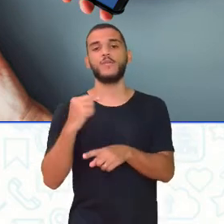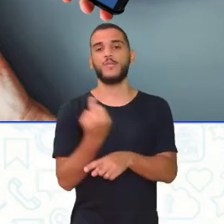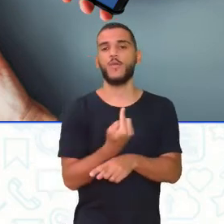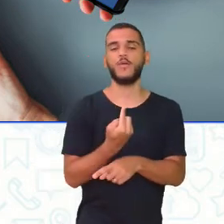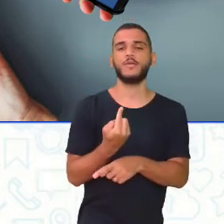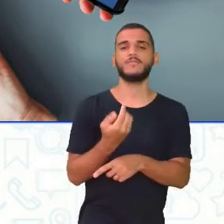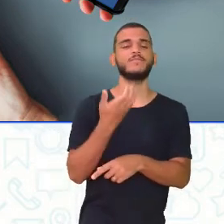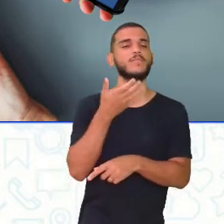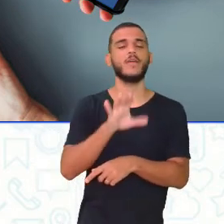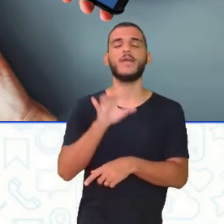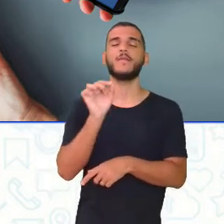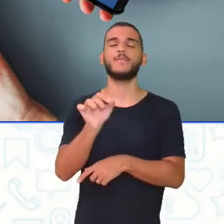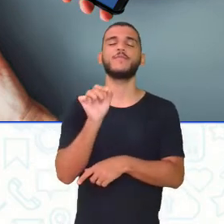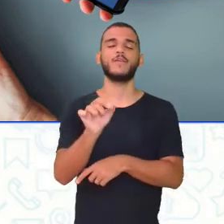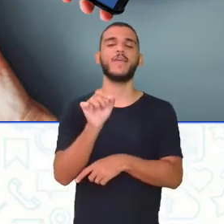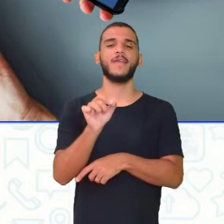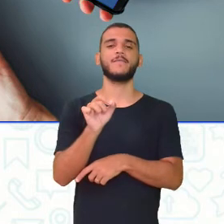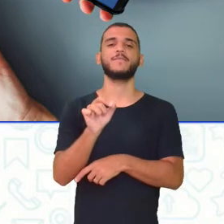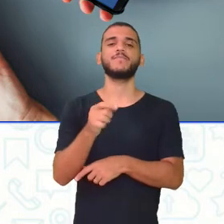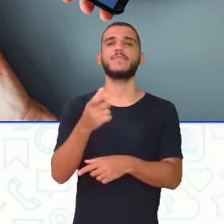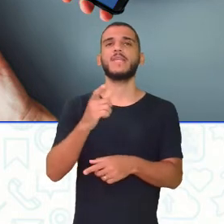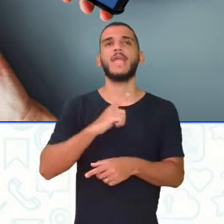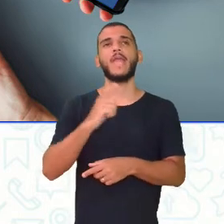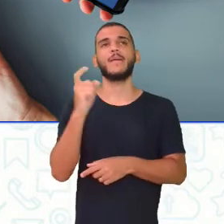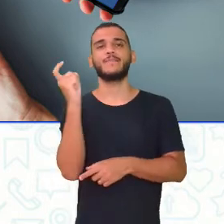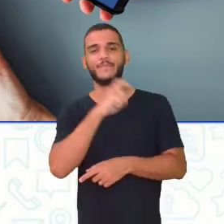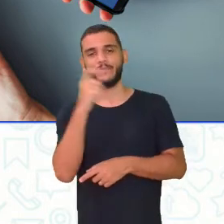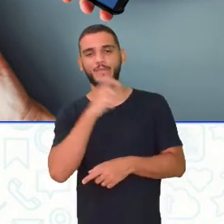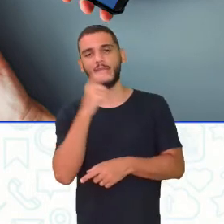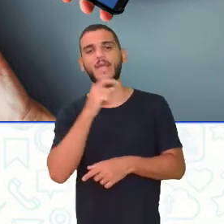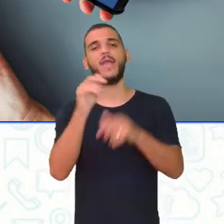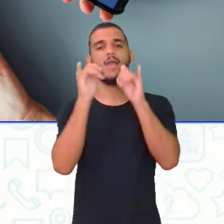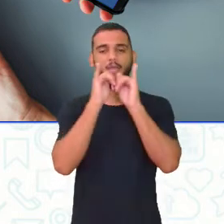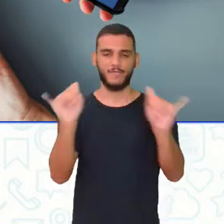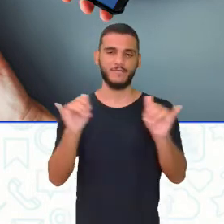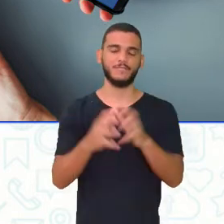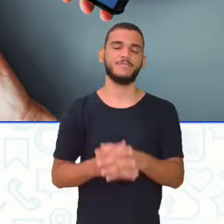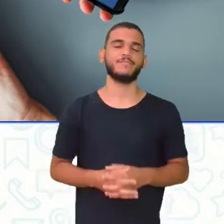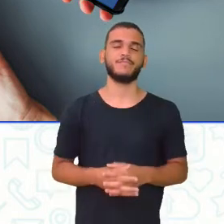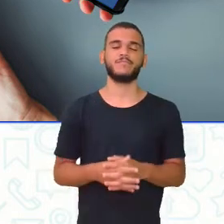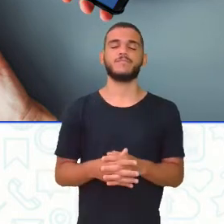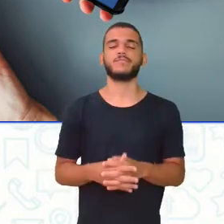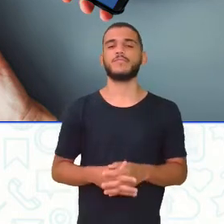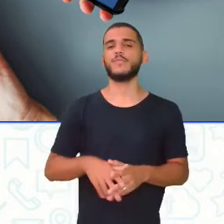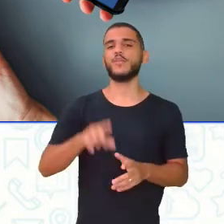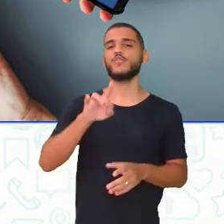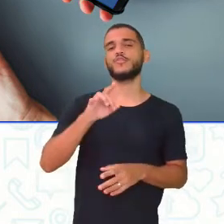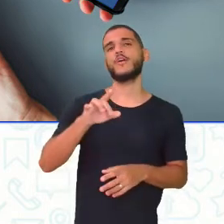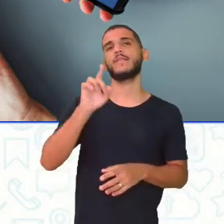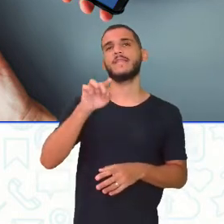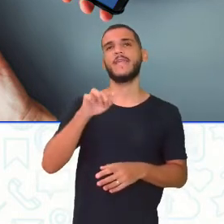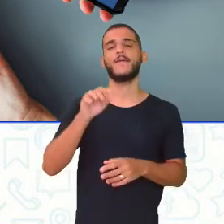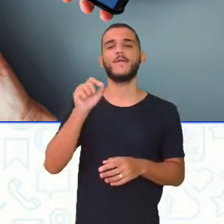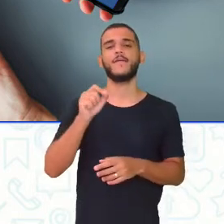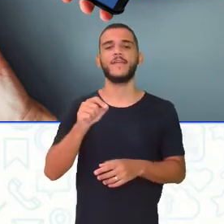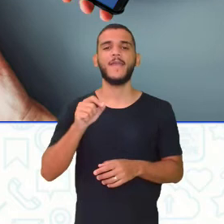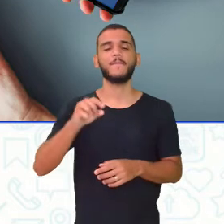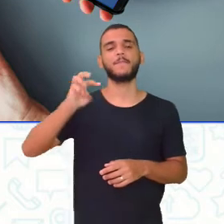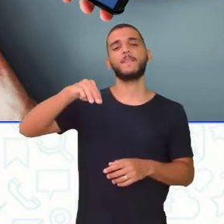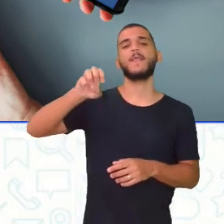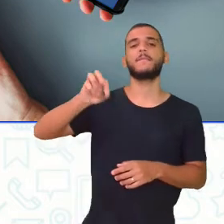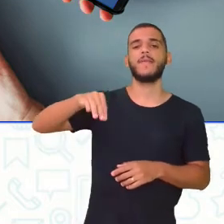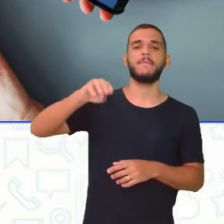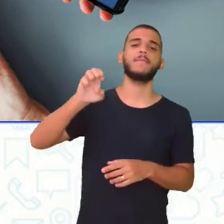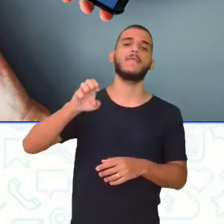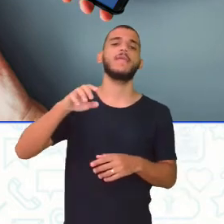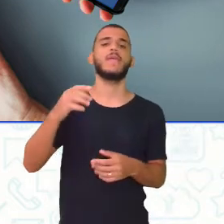né? Quando a motivação for apenas fazer graça, assim, um meme engraçado, uma coisa mais ingênua, alguma coisa